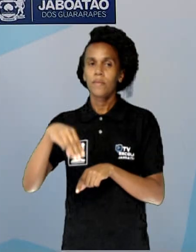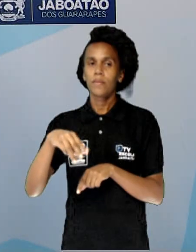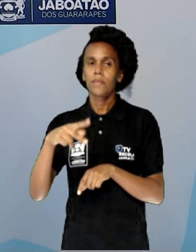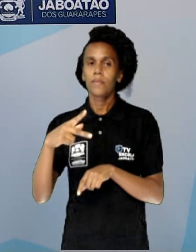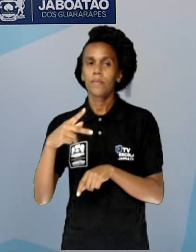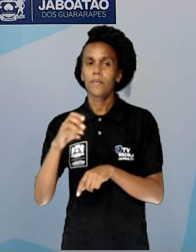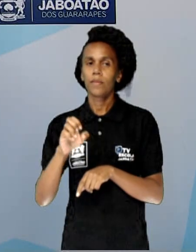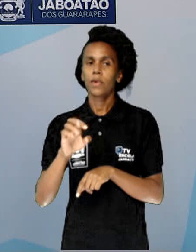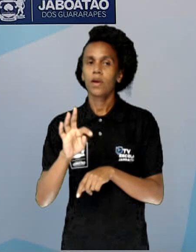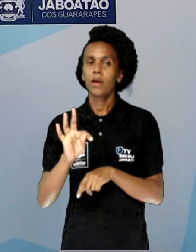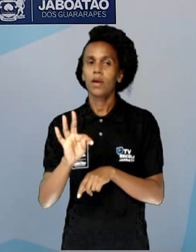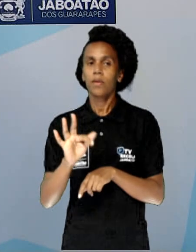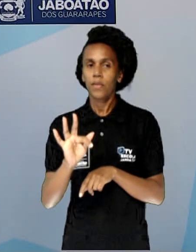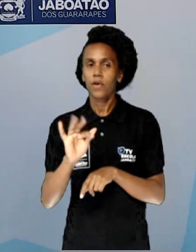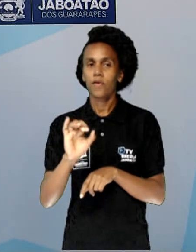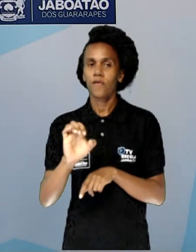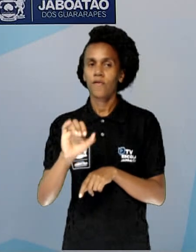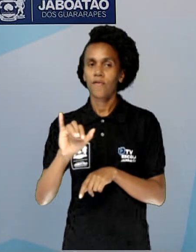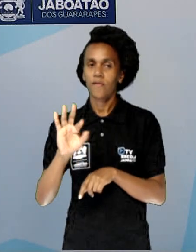narrados, ou seja,